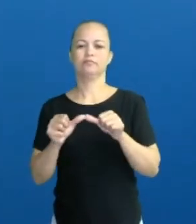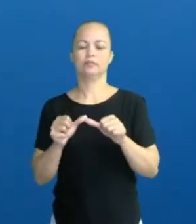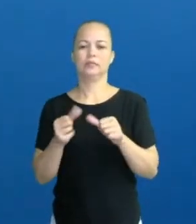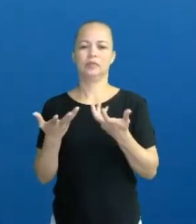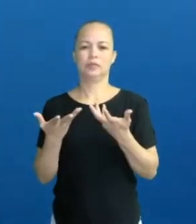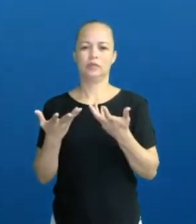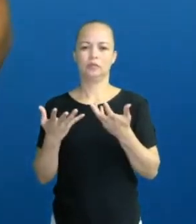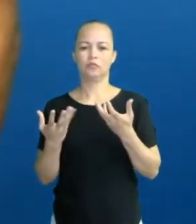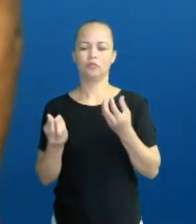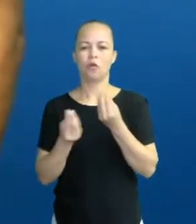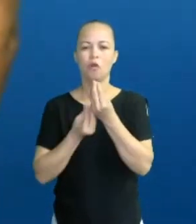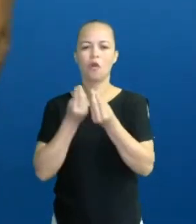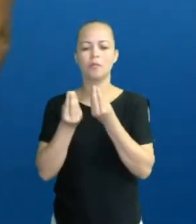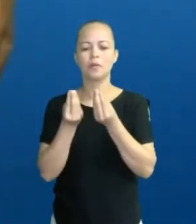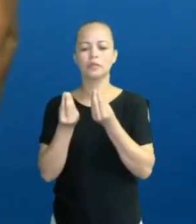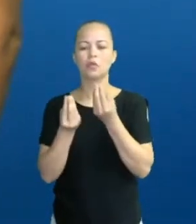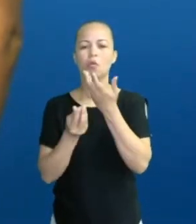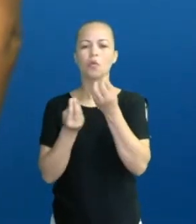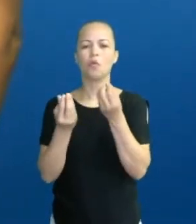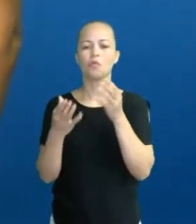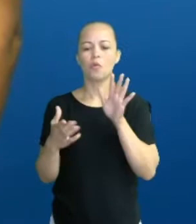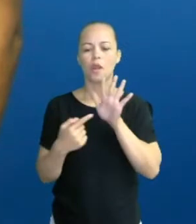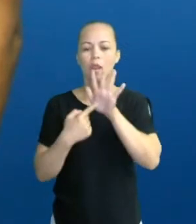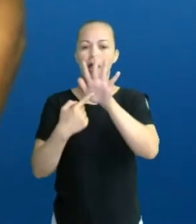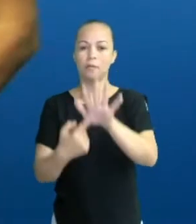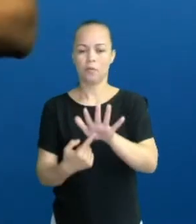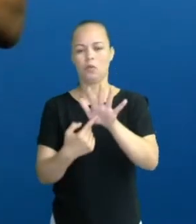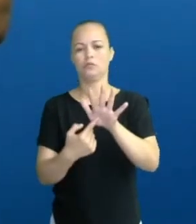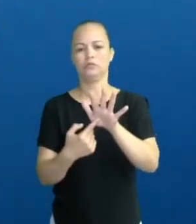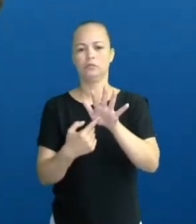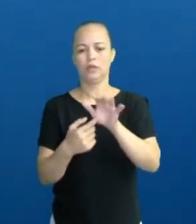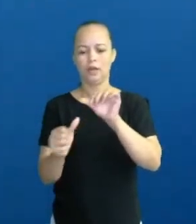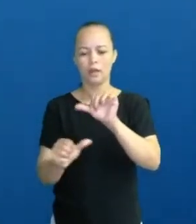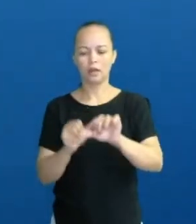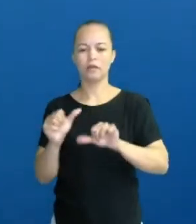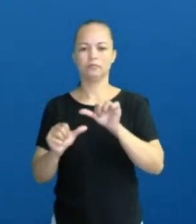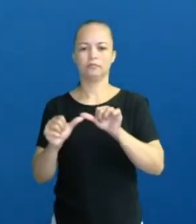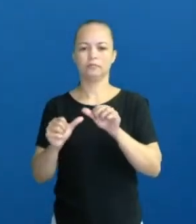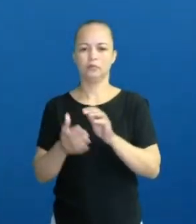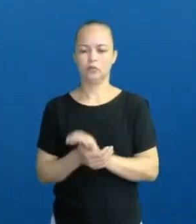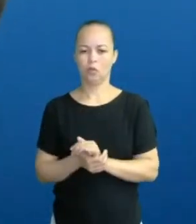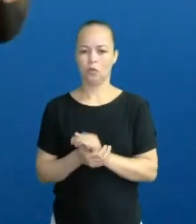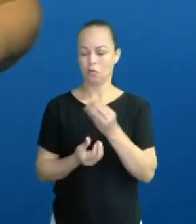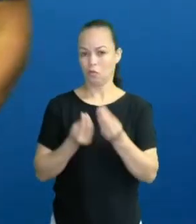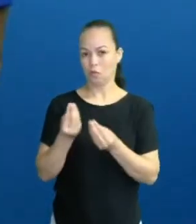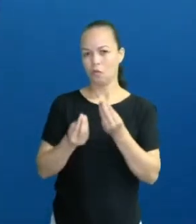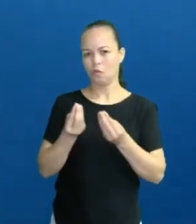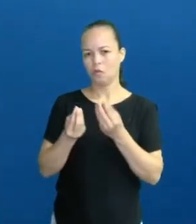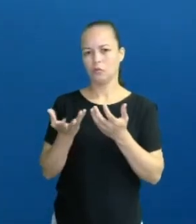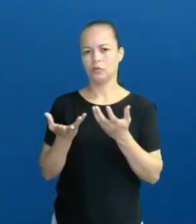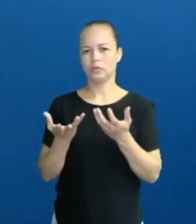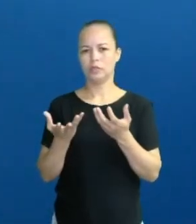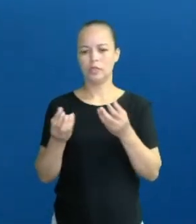natureza foi alterado. Eu estou diante justamente de uma ligação, tanto de agregar quanto de quebra